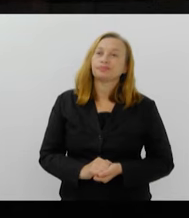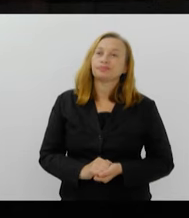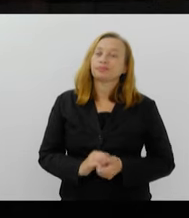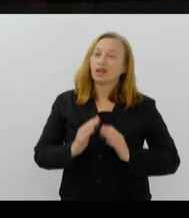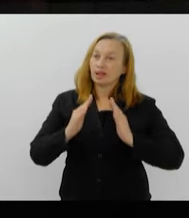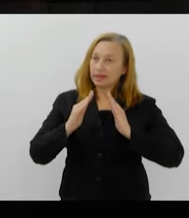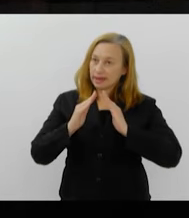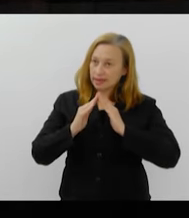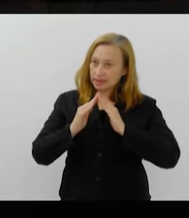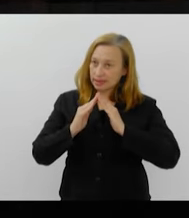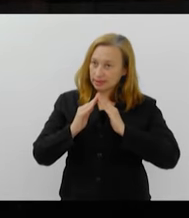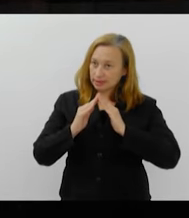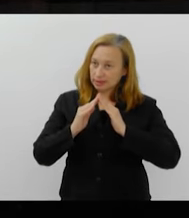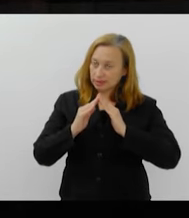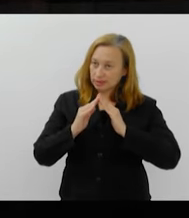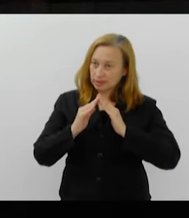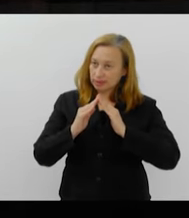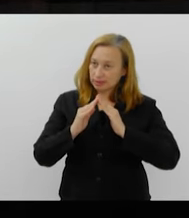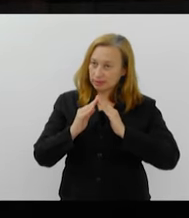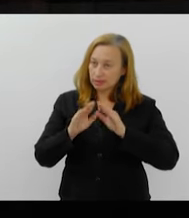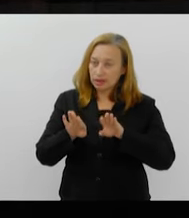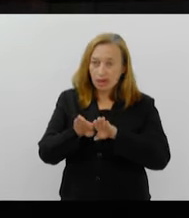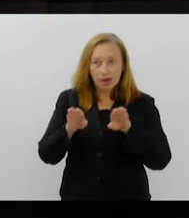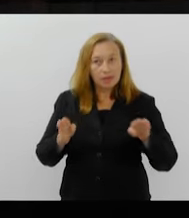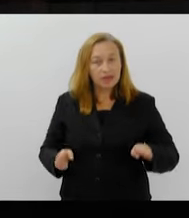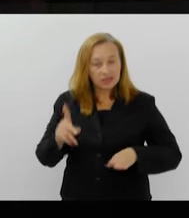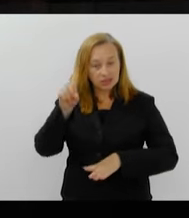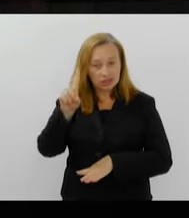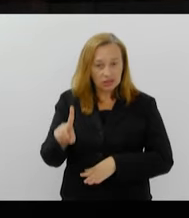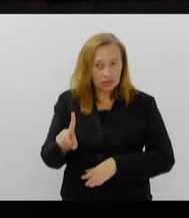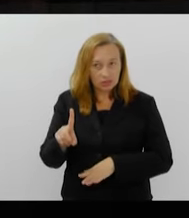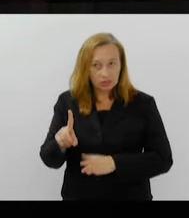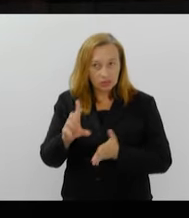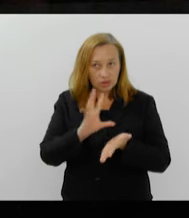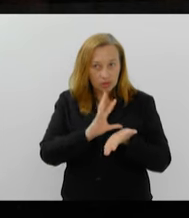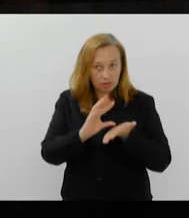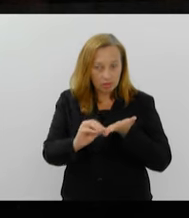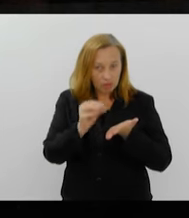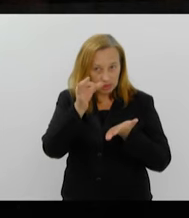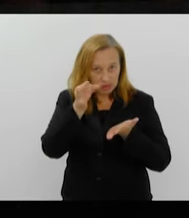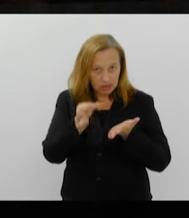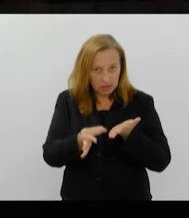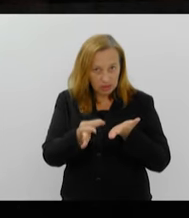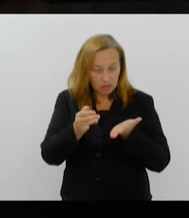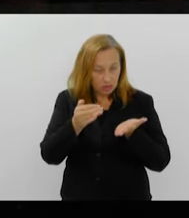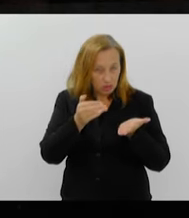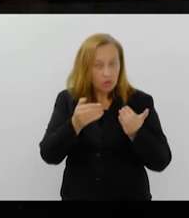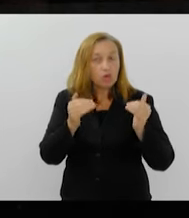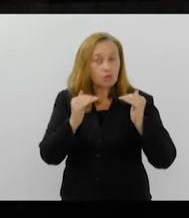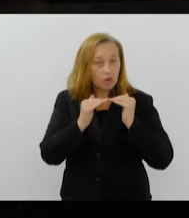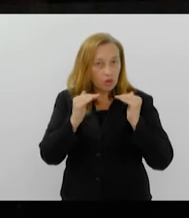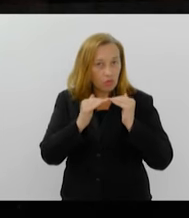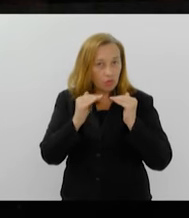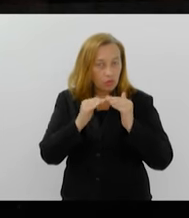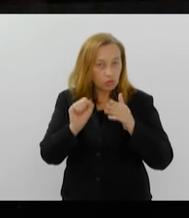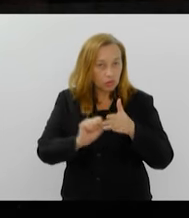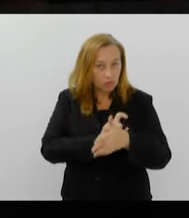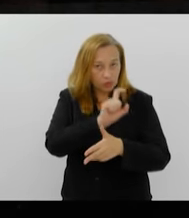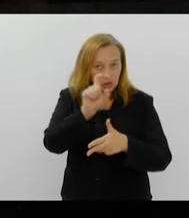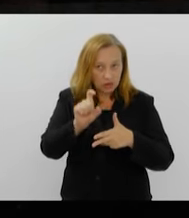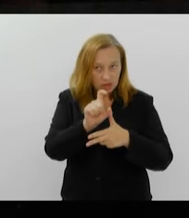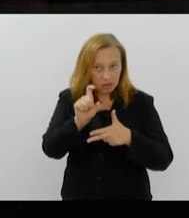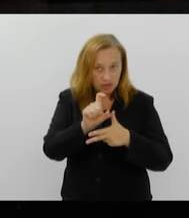casa, a mesa diretora, a PAUT, evidentemente comum acordo com o executivo,